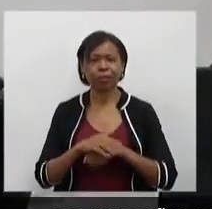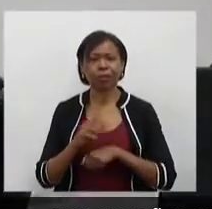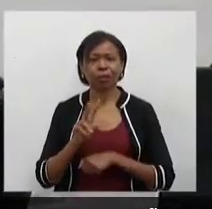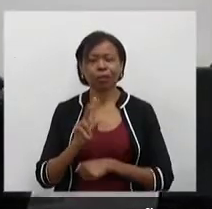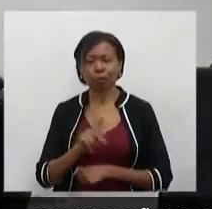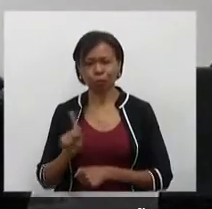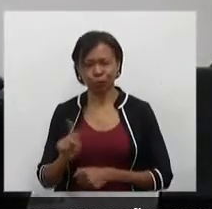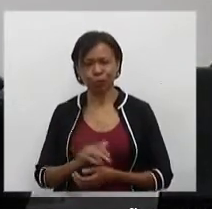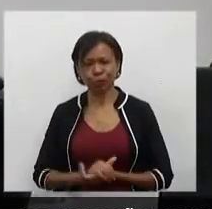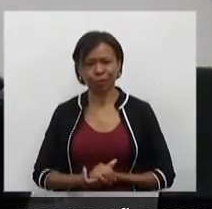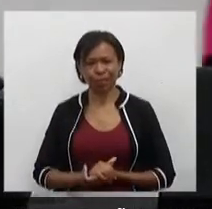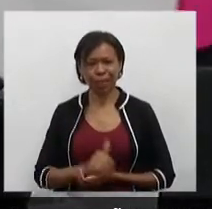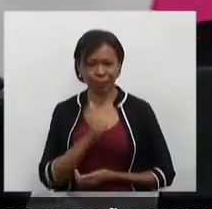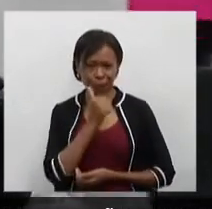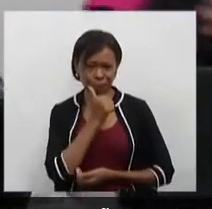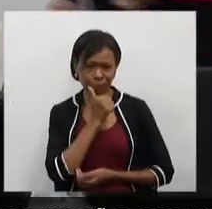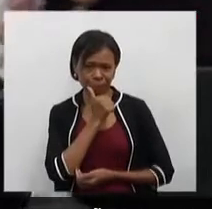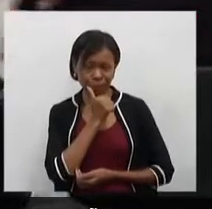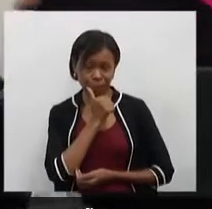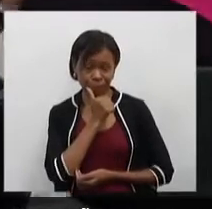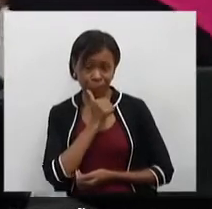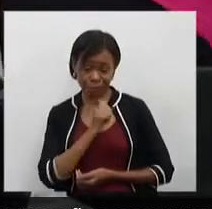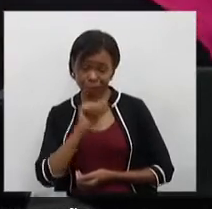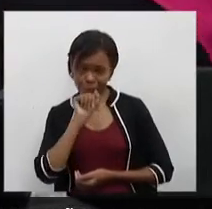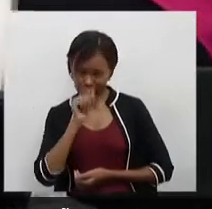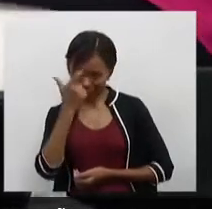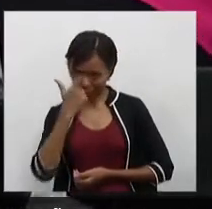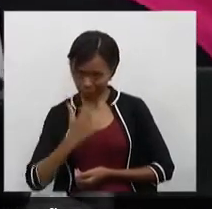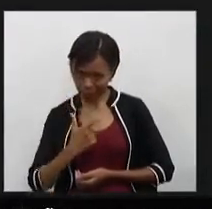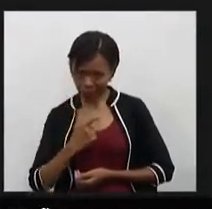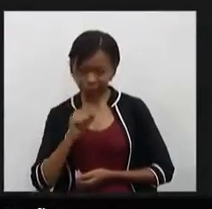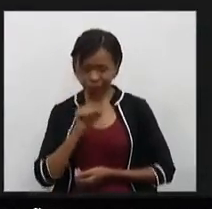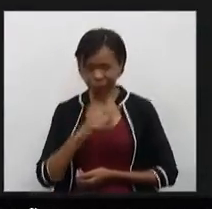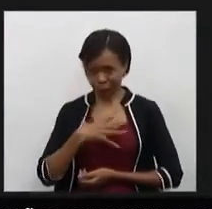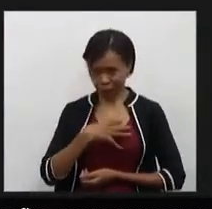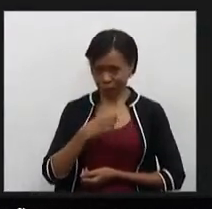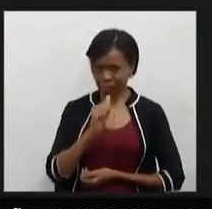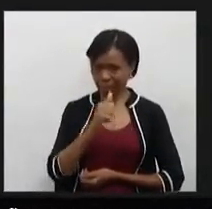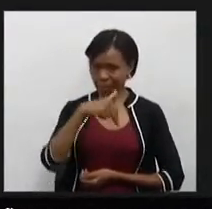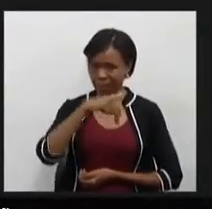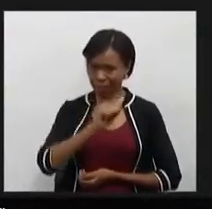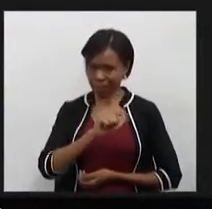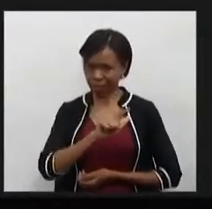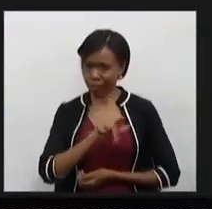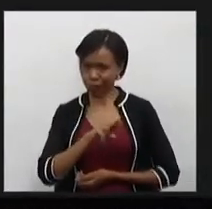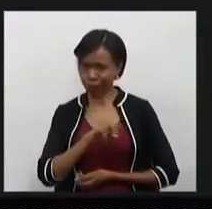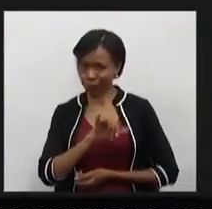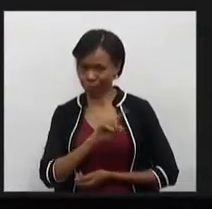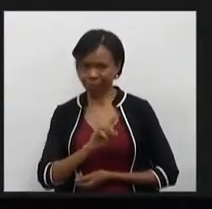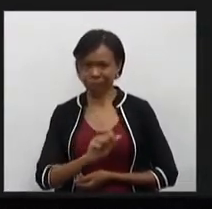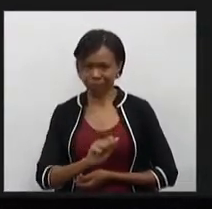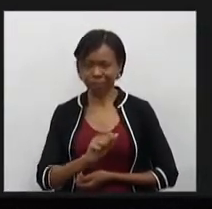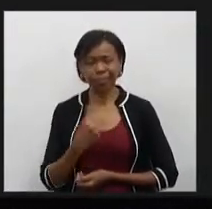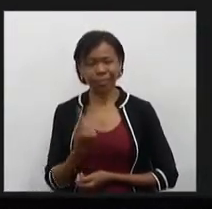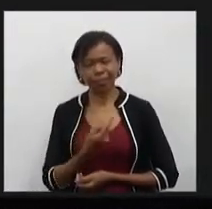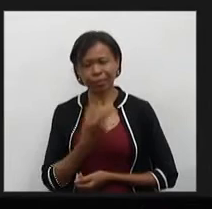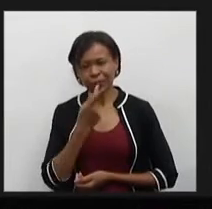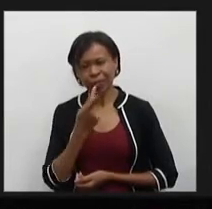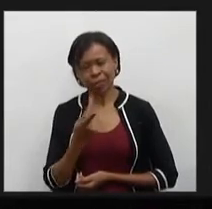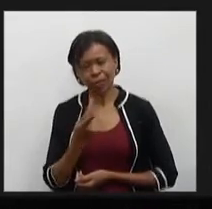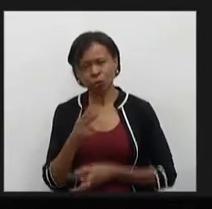Sou mãe da Ana Luísa. E, assim, como nós estamos falando da vacina, né? Ana